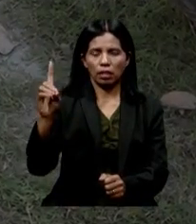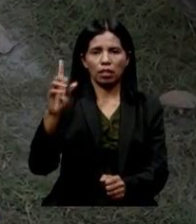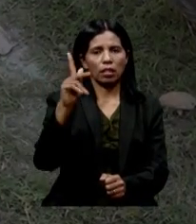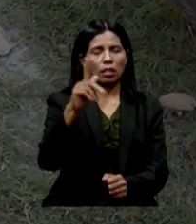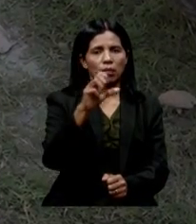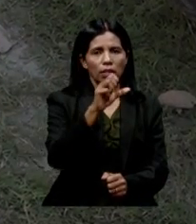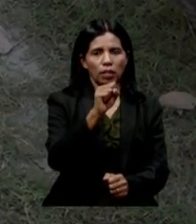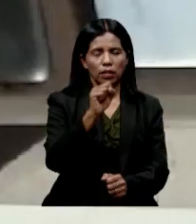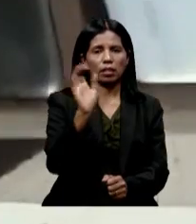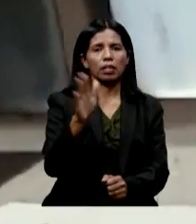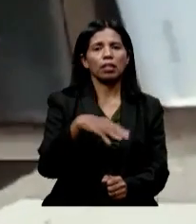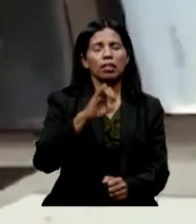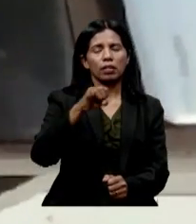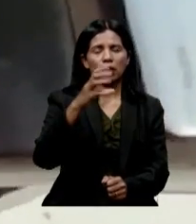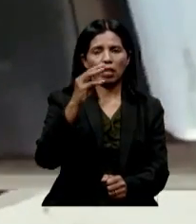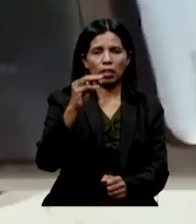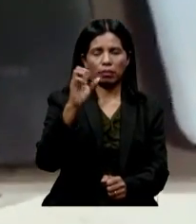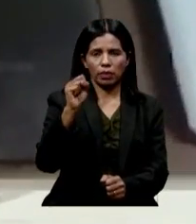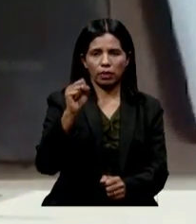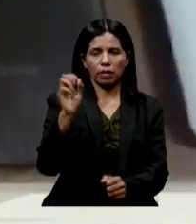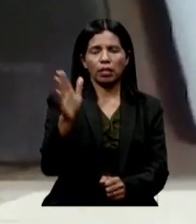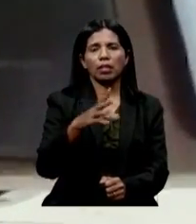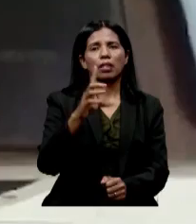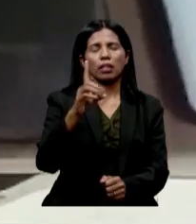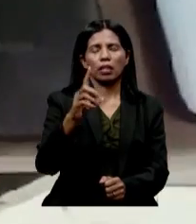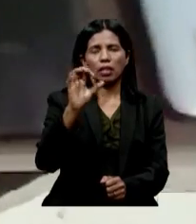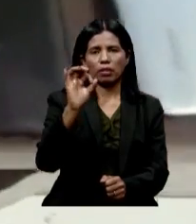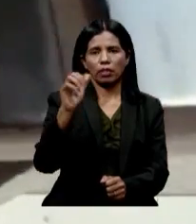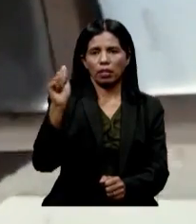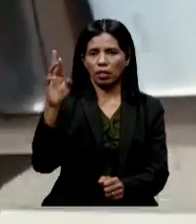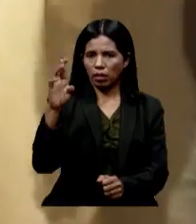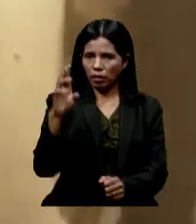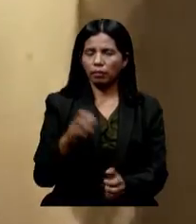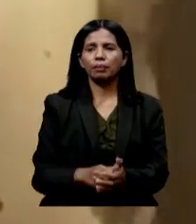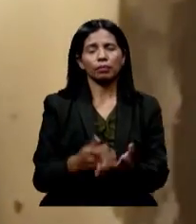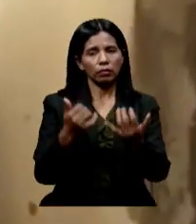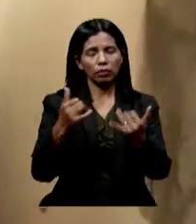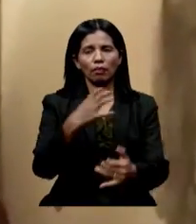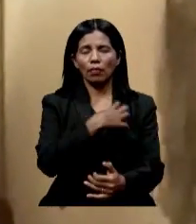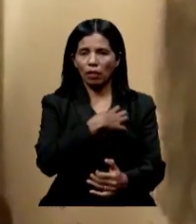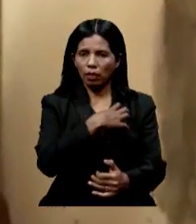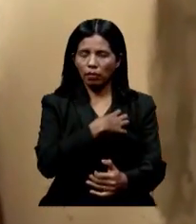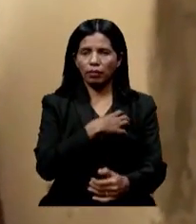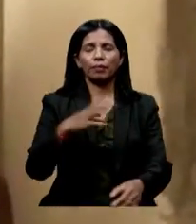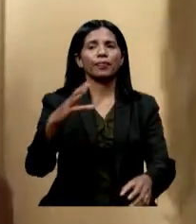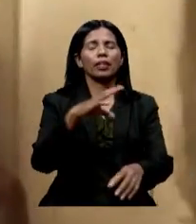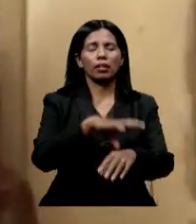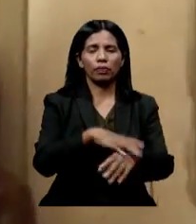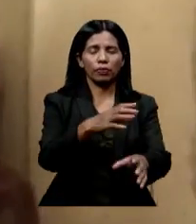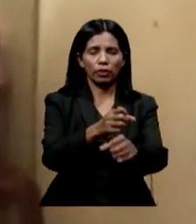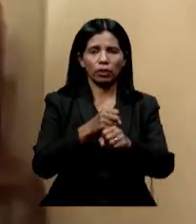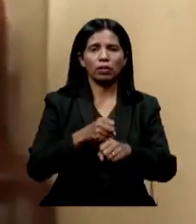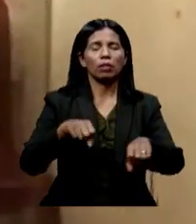YDKS, JMSCs, no DFAR. Daudau ne penitele mos asegura una evidência